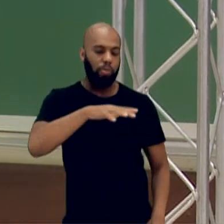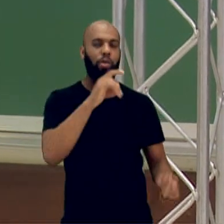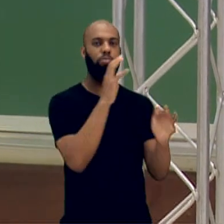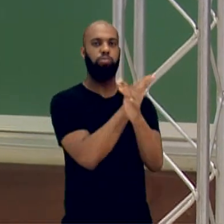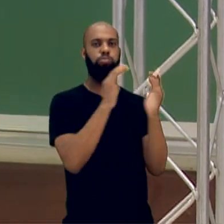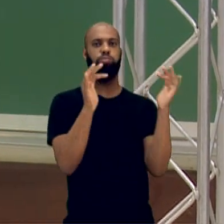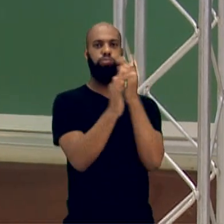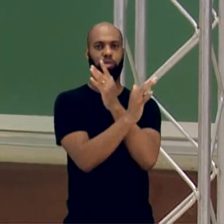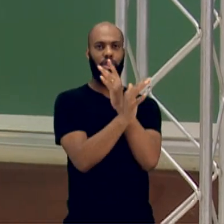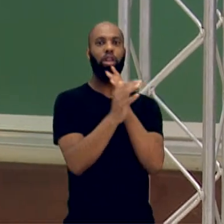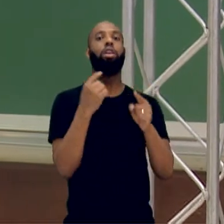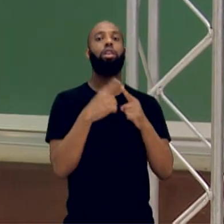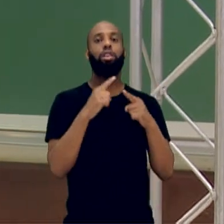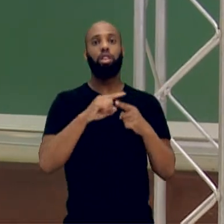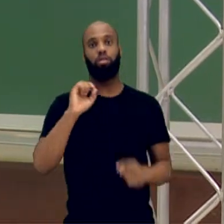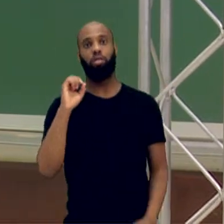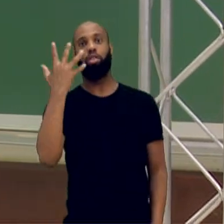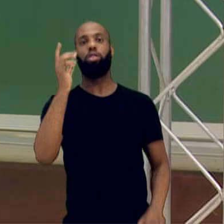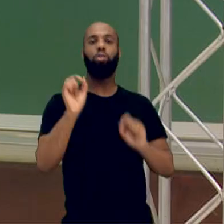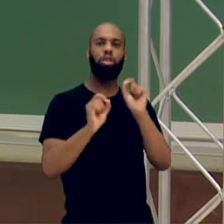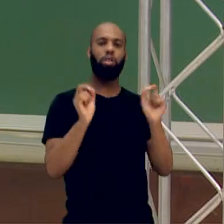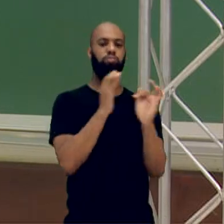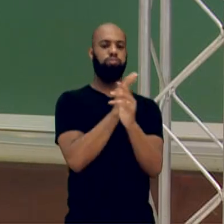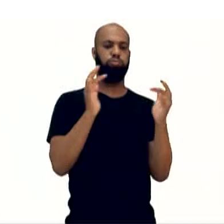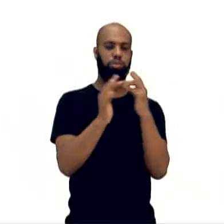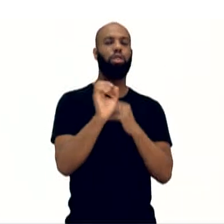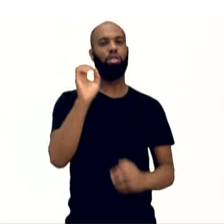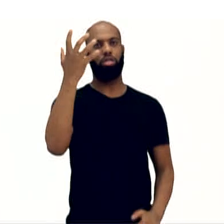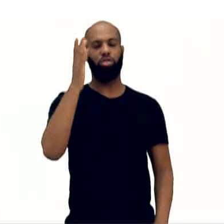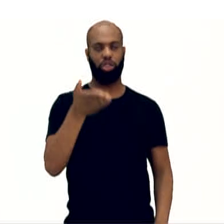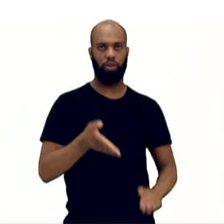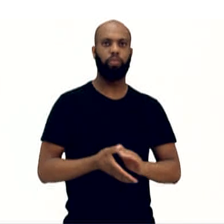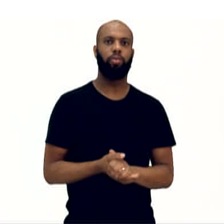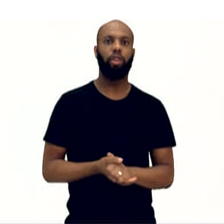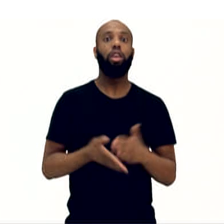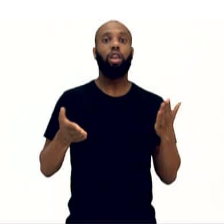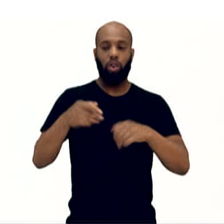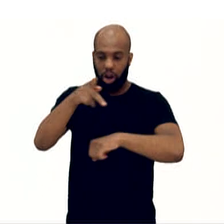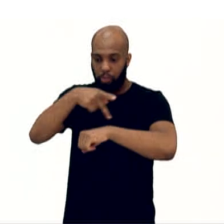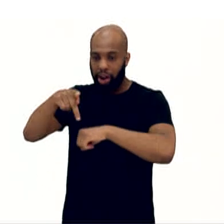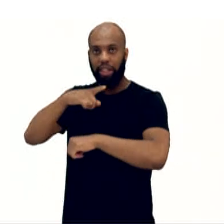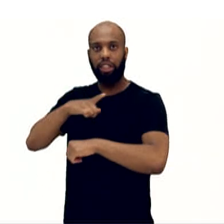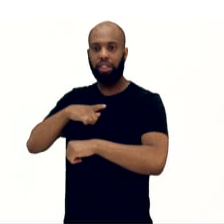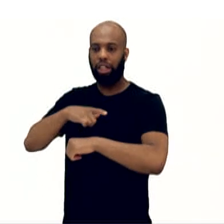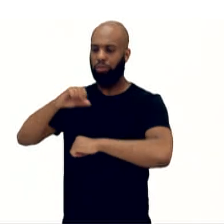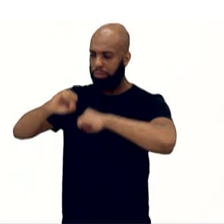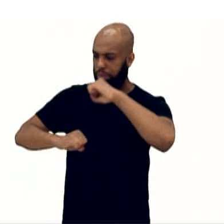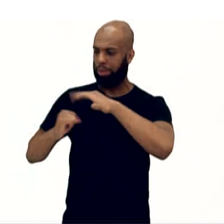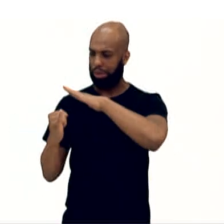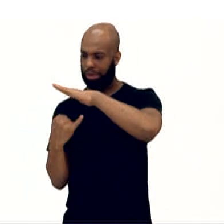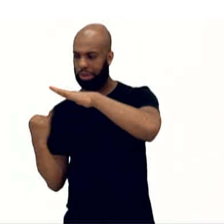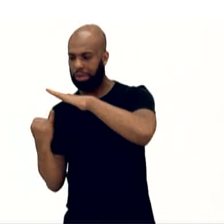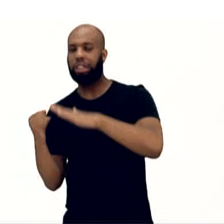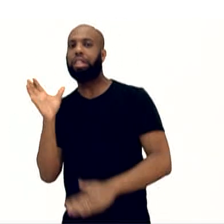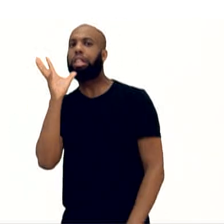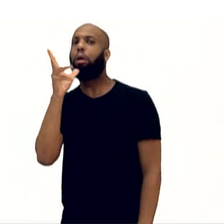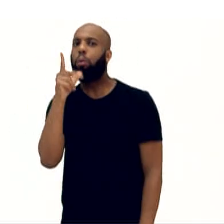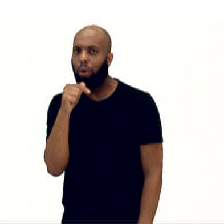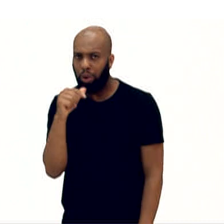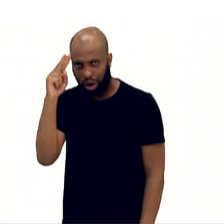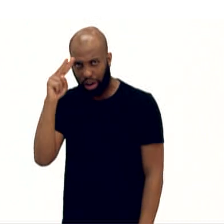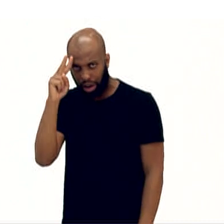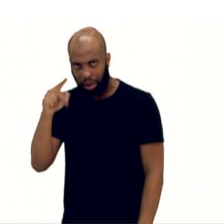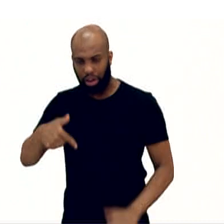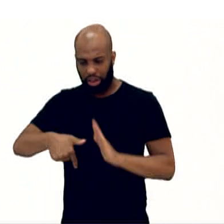urbano. Aconteceu o processo de urbanização ali. E nos países que tiveram a industrialização tardia, lembram que a gente falou